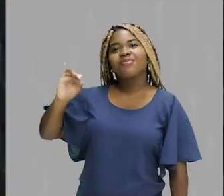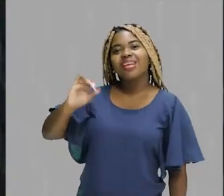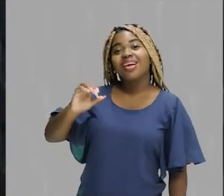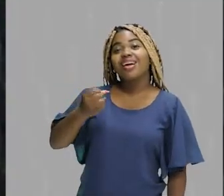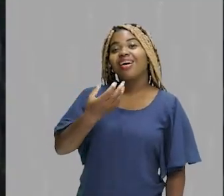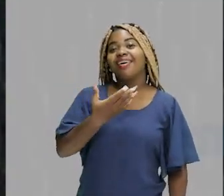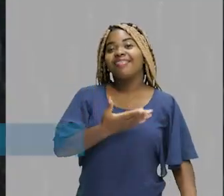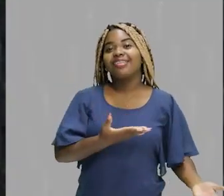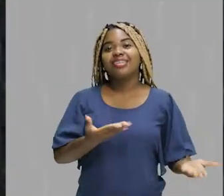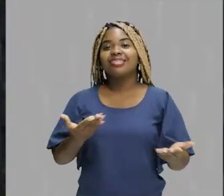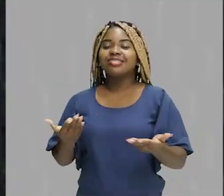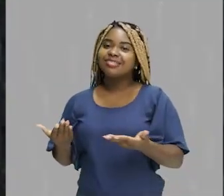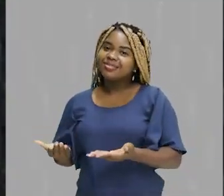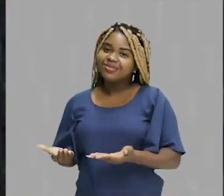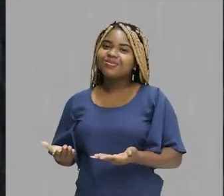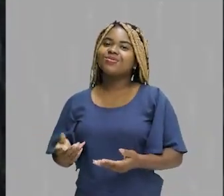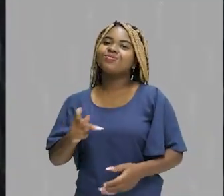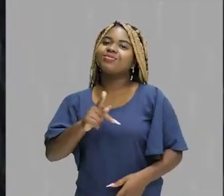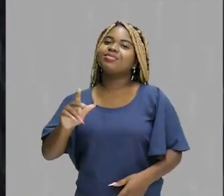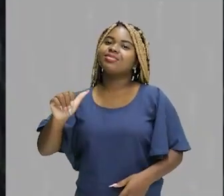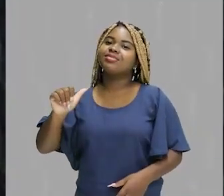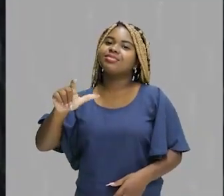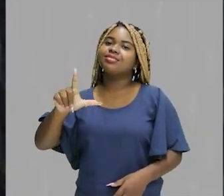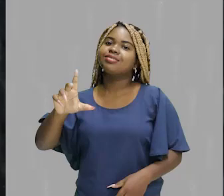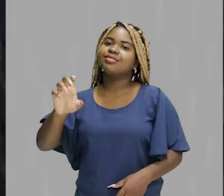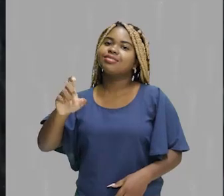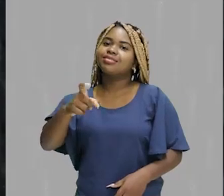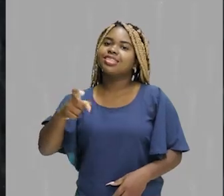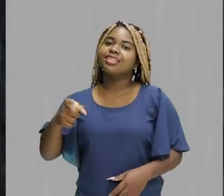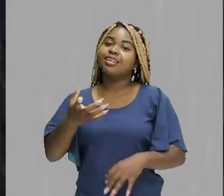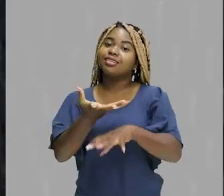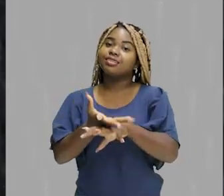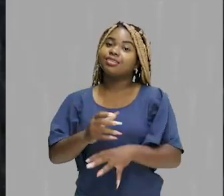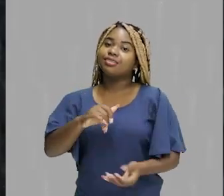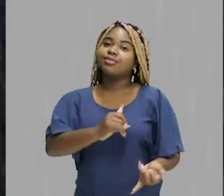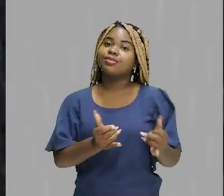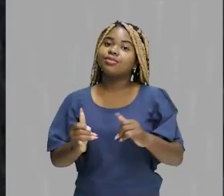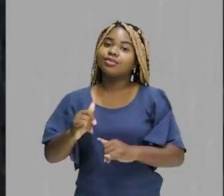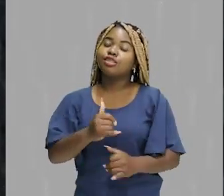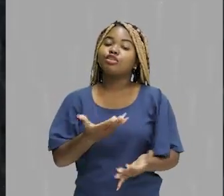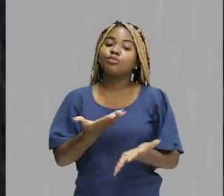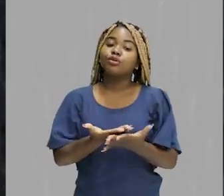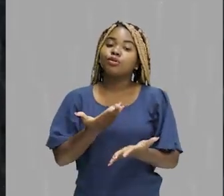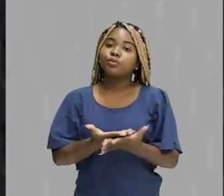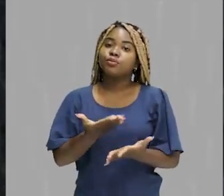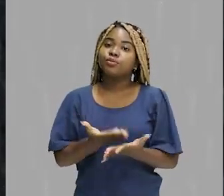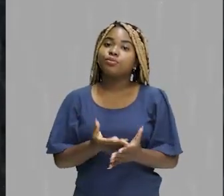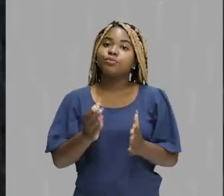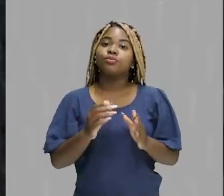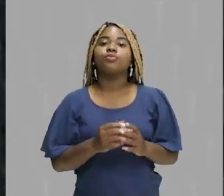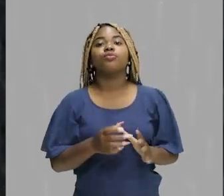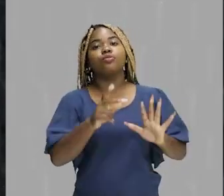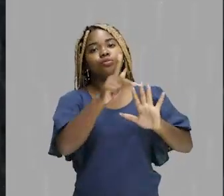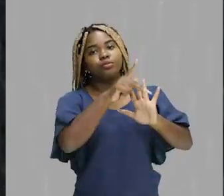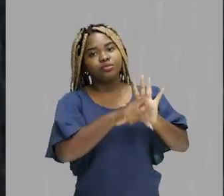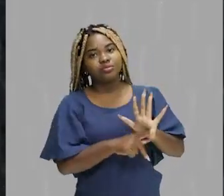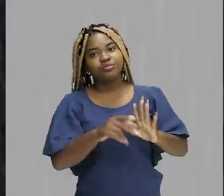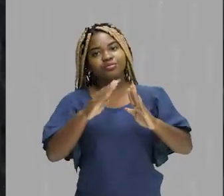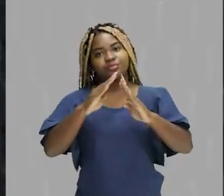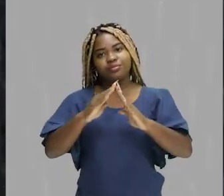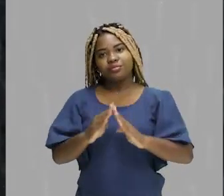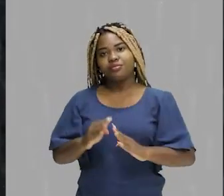turma, sejam todos bem-vindos. Professor Alex, disciplina Química. Mais uma aula do nosso projeto Fique em Casa